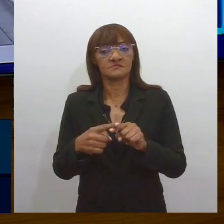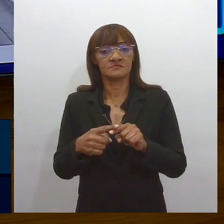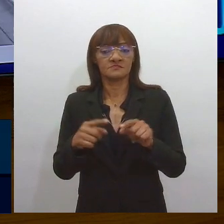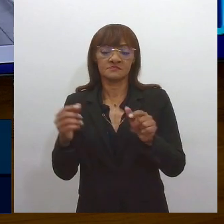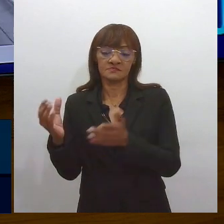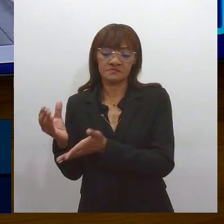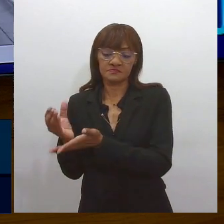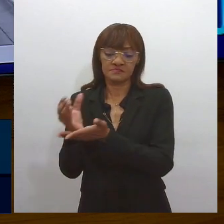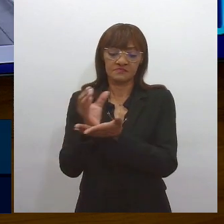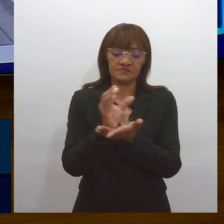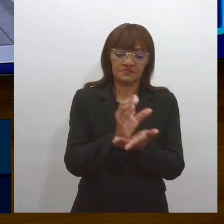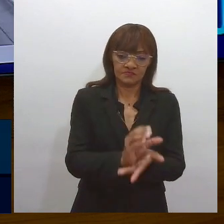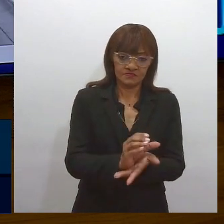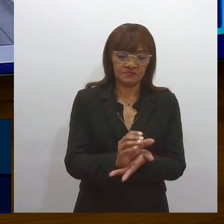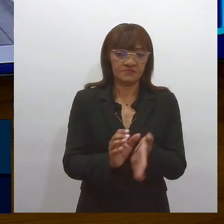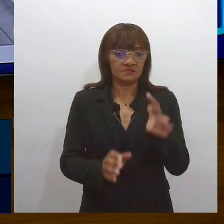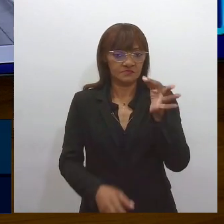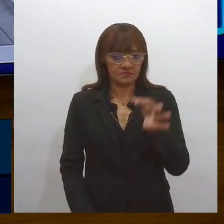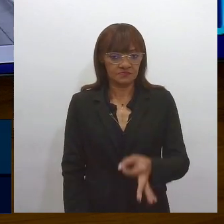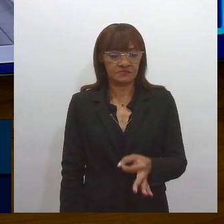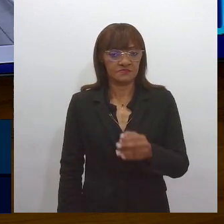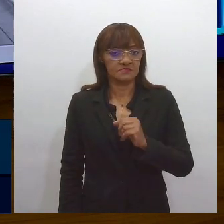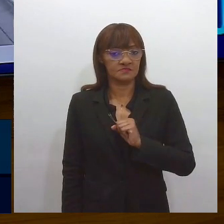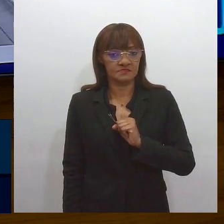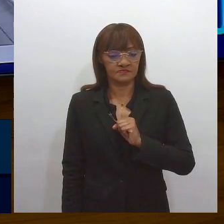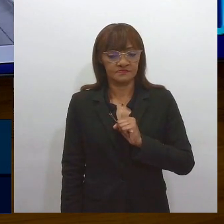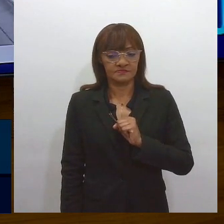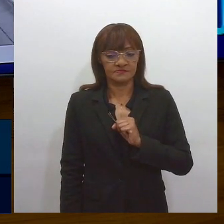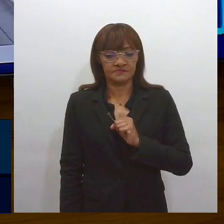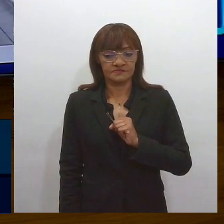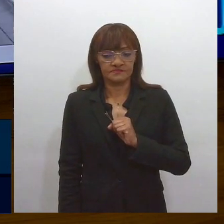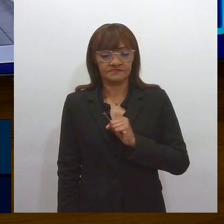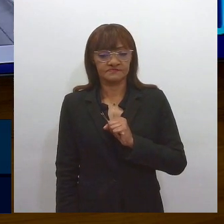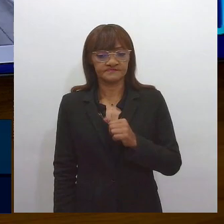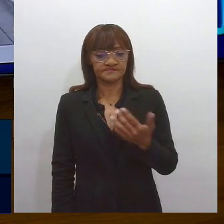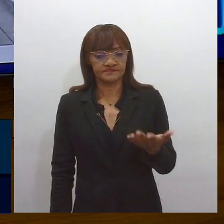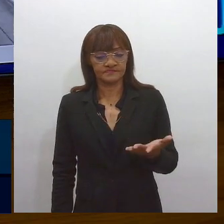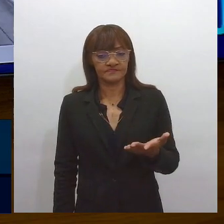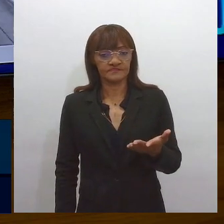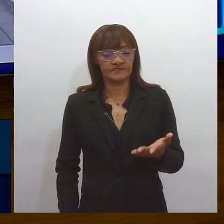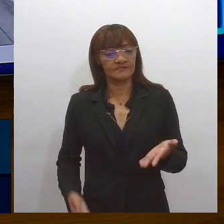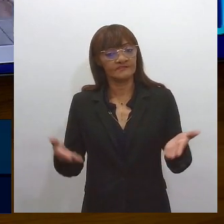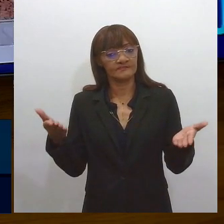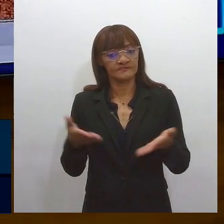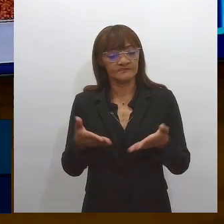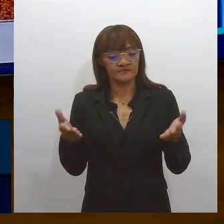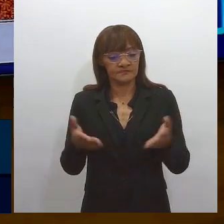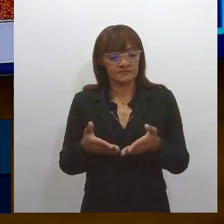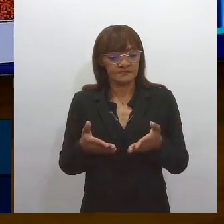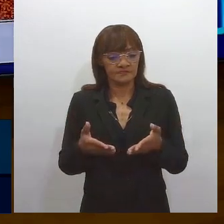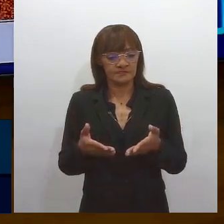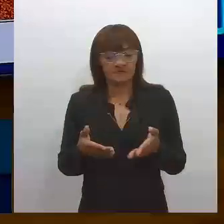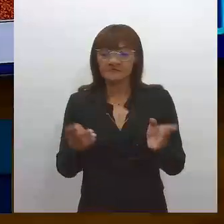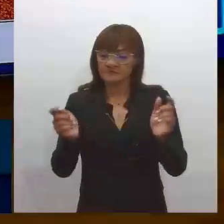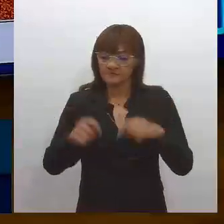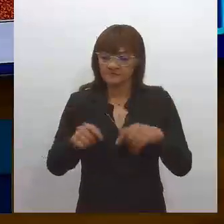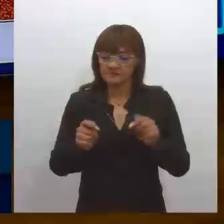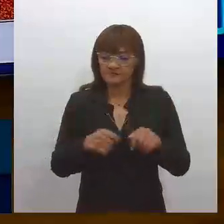de recursos pro denit executar e agora o denit com condição ele consegue ele